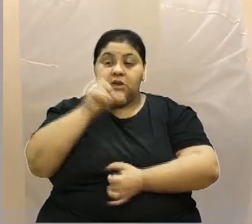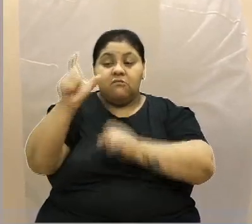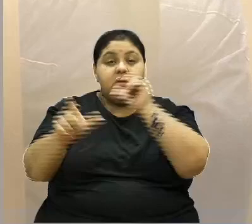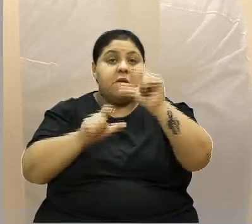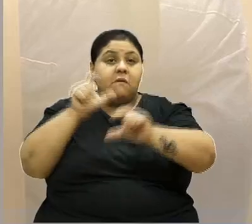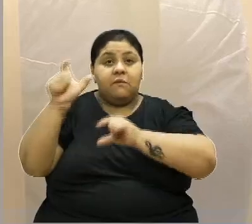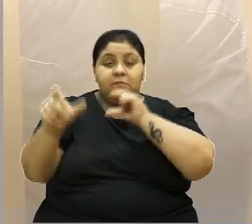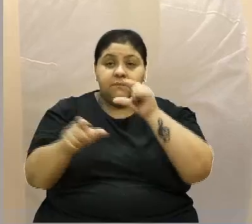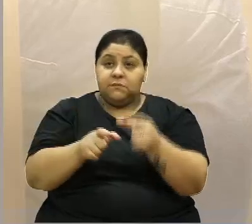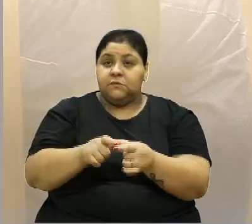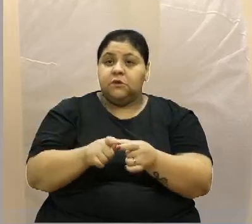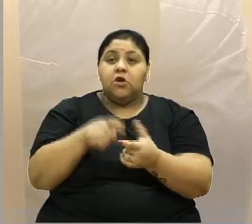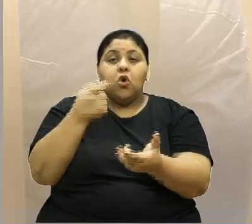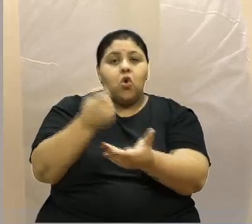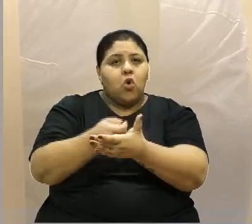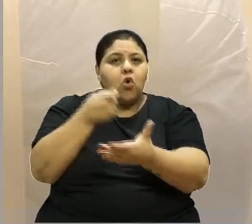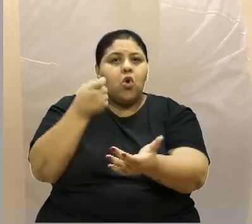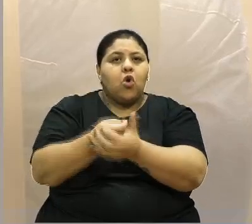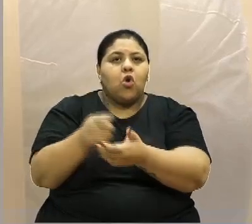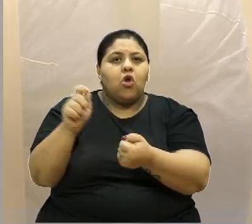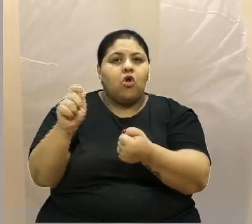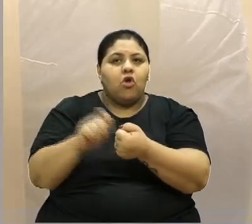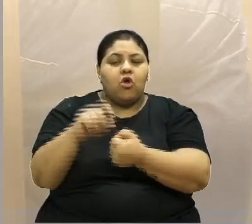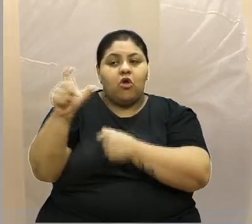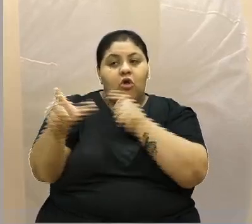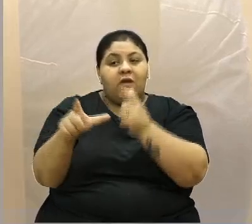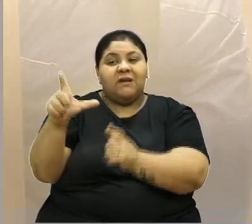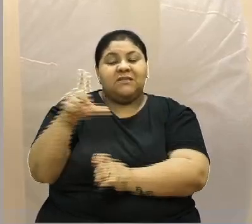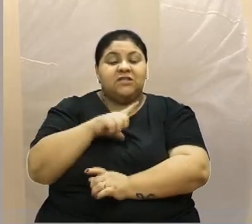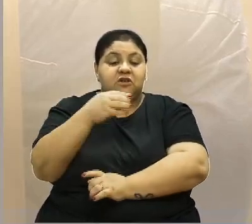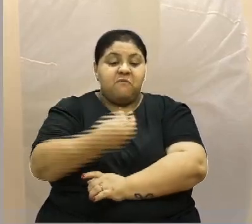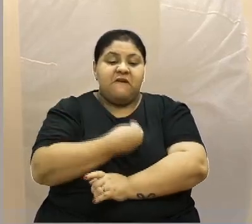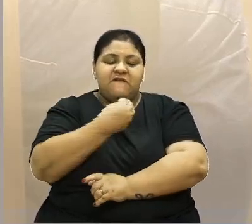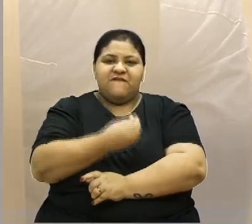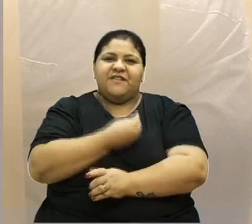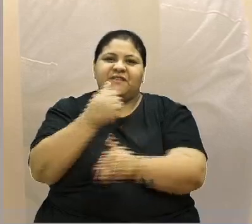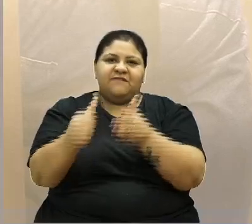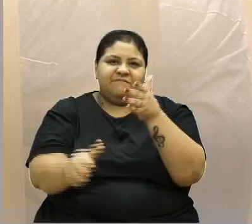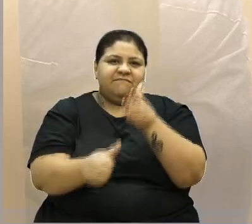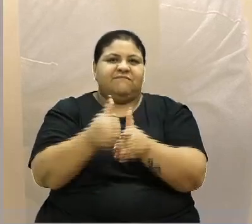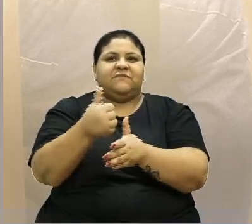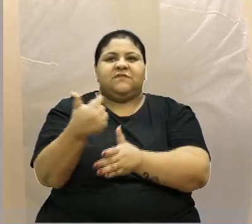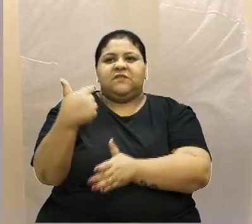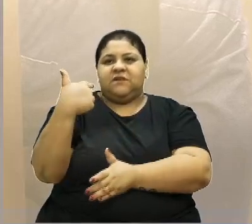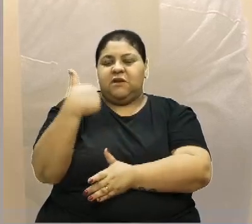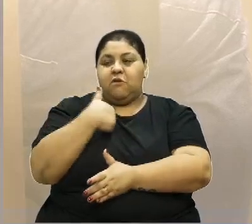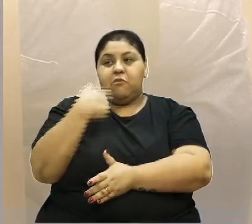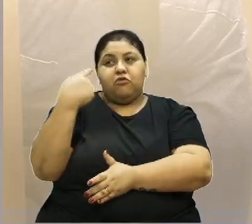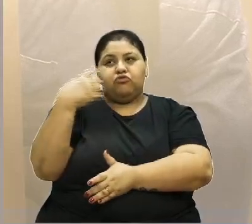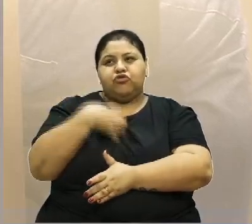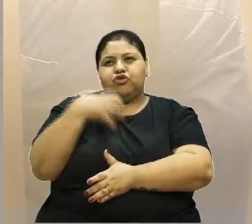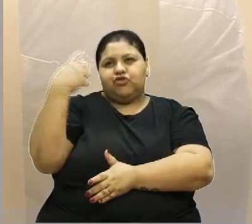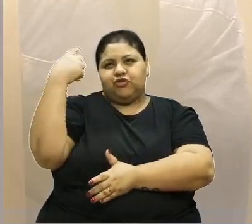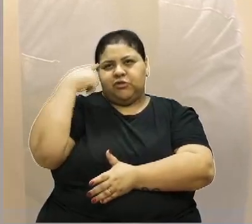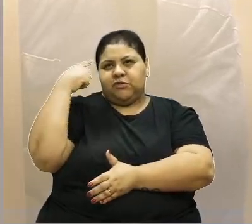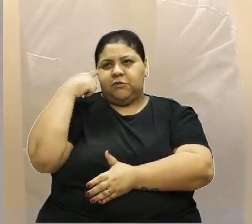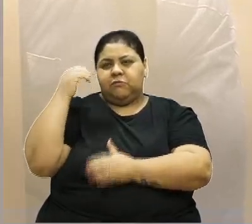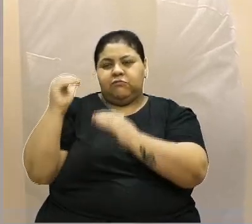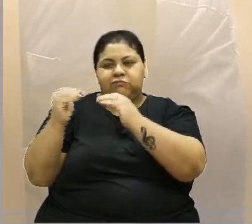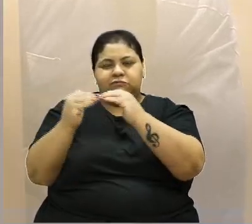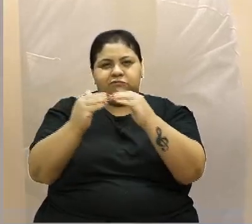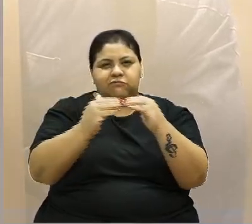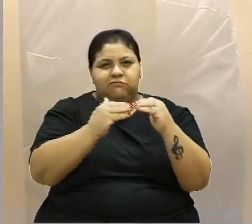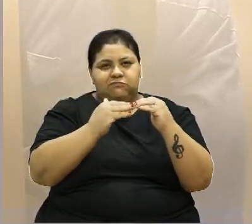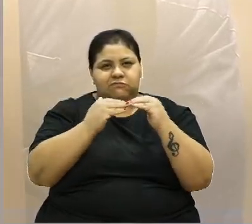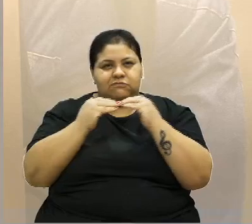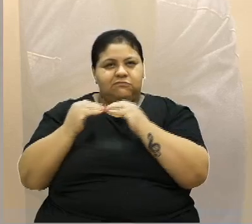pessoas, lutou para fazer com que as pessoas tenham uma vida melhor. Isso é a minha forma de pensar, com equilíbrio